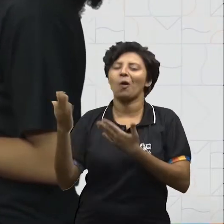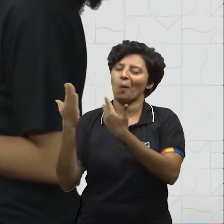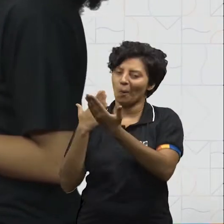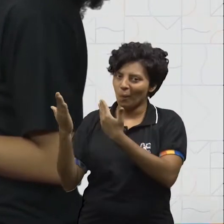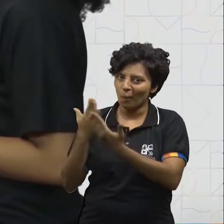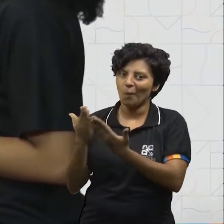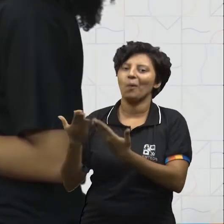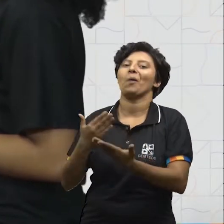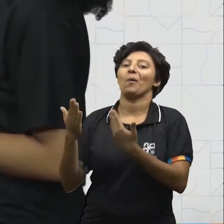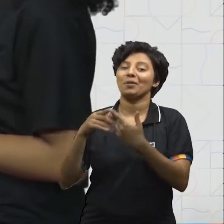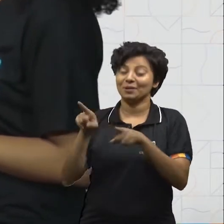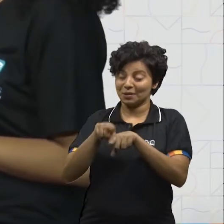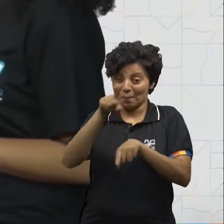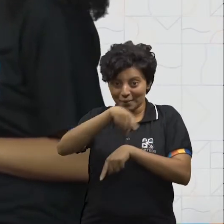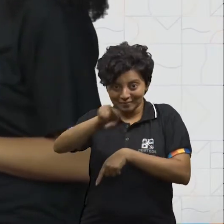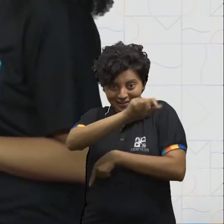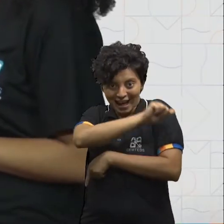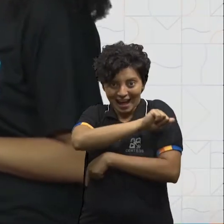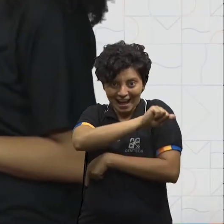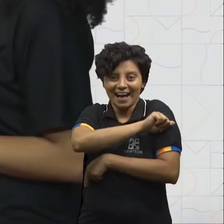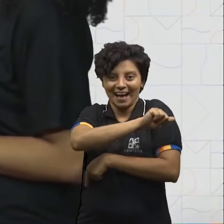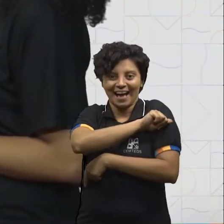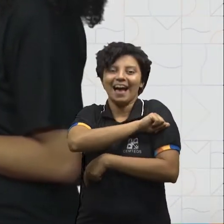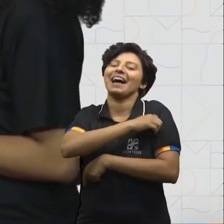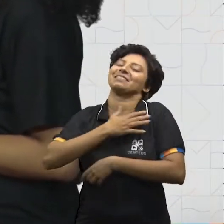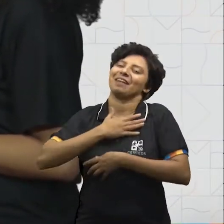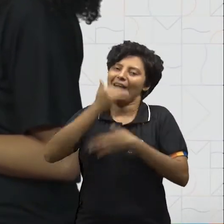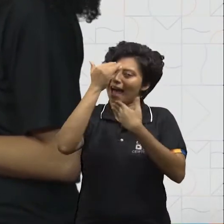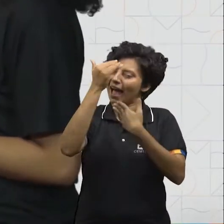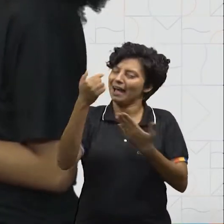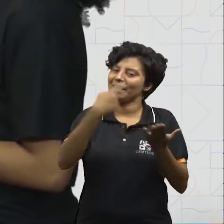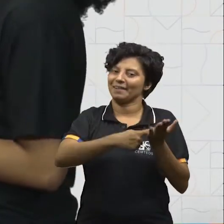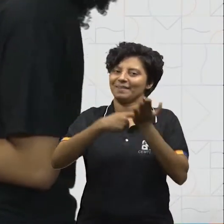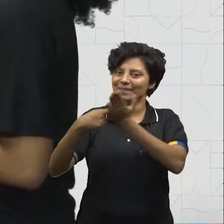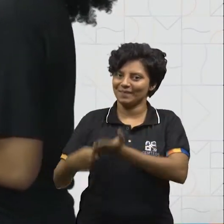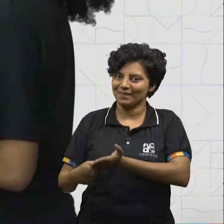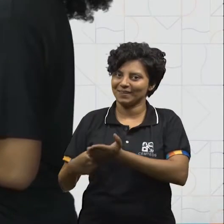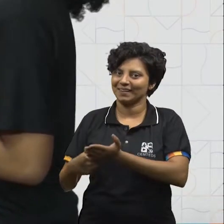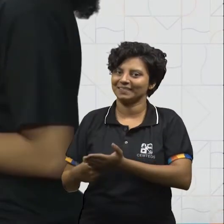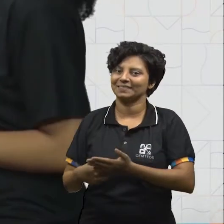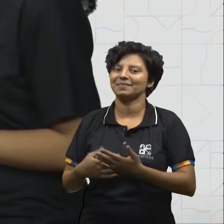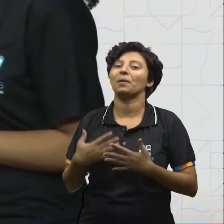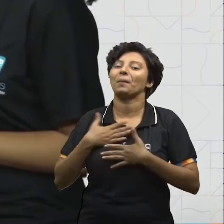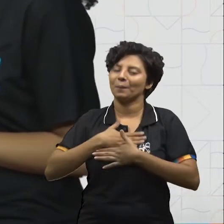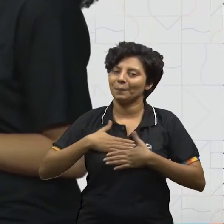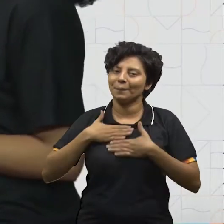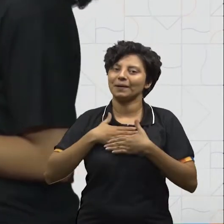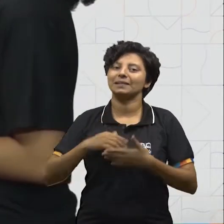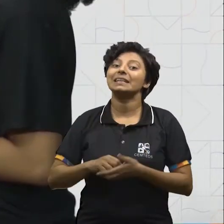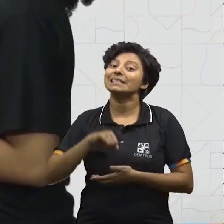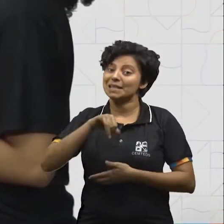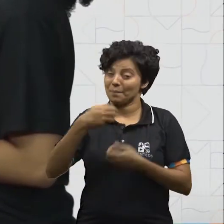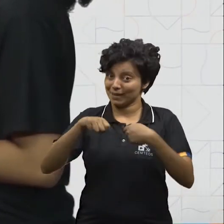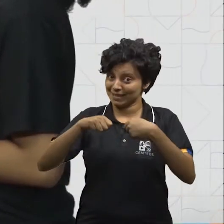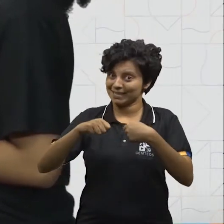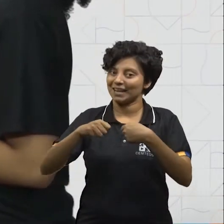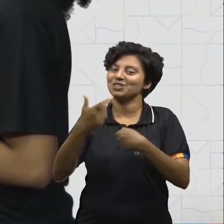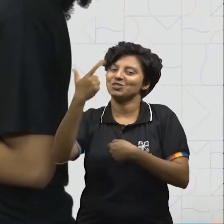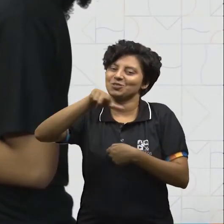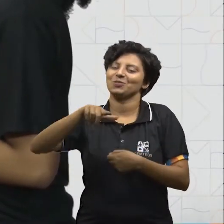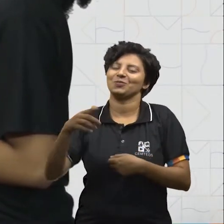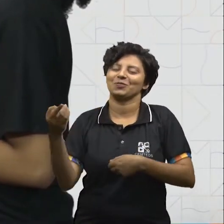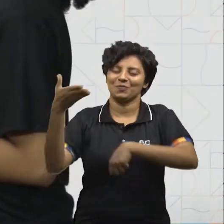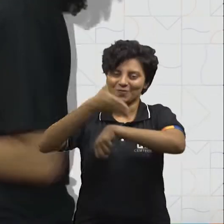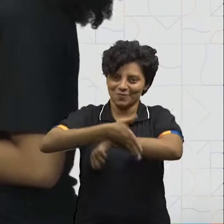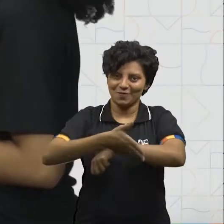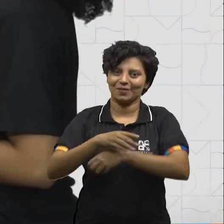né? Conversando com você, conversando com os nossos alunos do terceiro ano. Eu agradeço o convite, para mim é sempre um prazer. E se precisar, posso